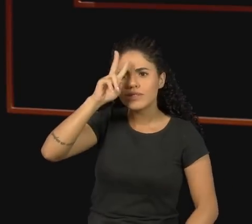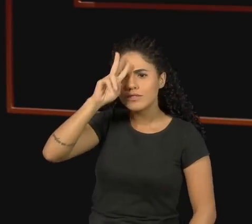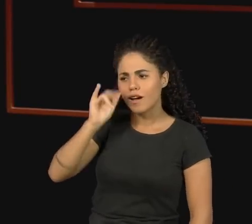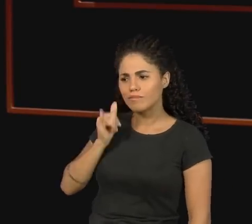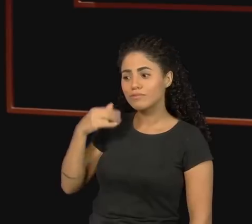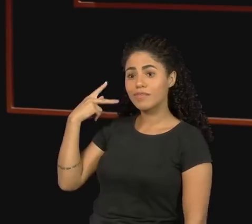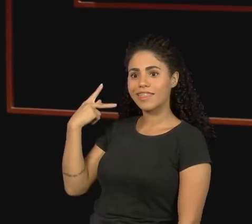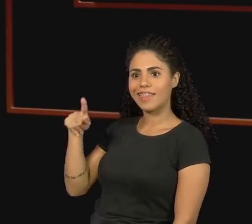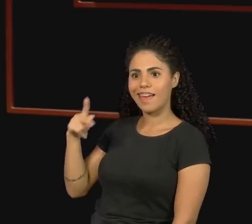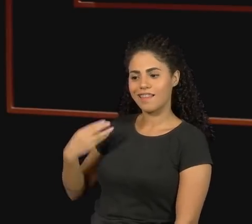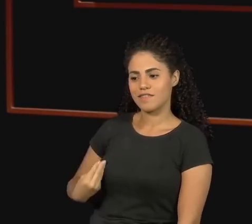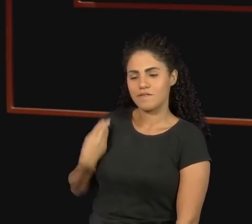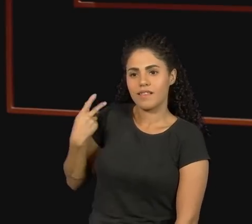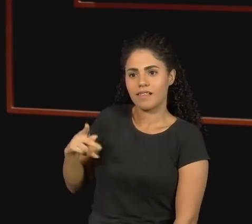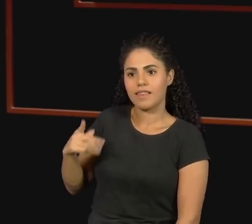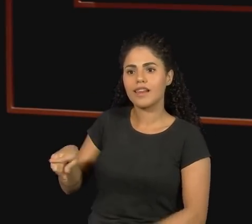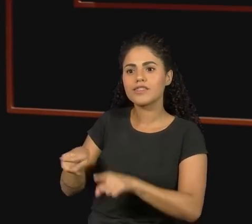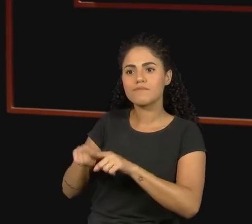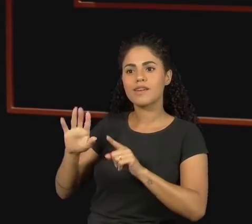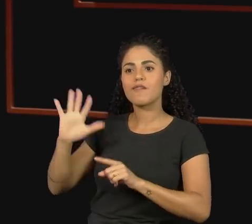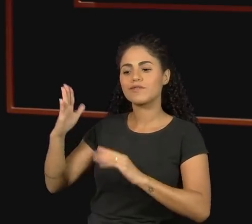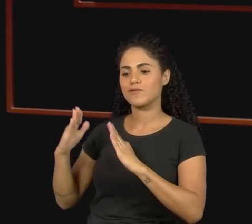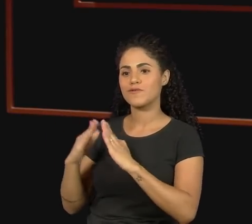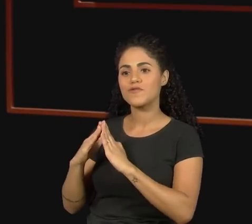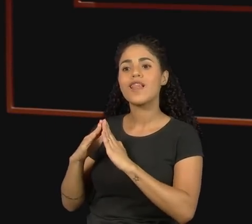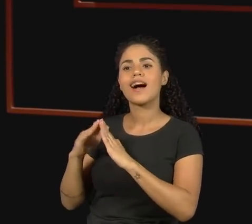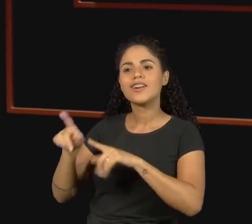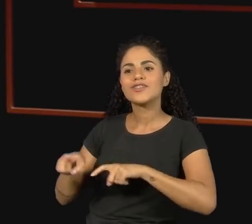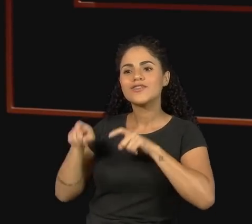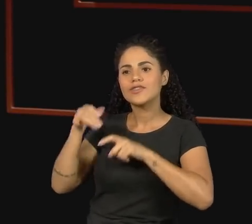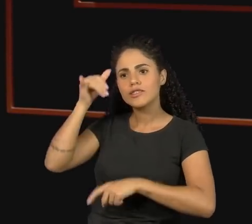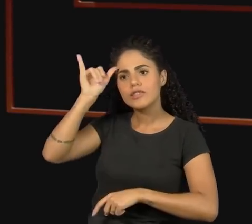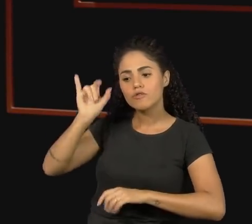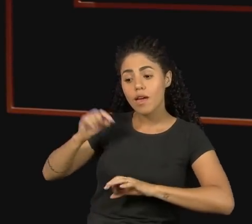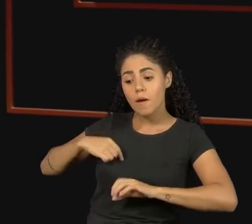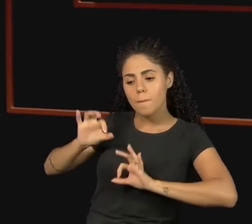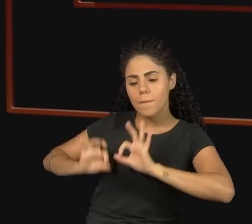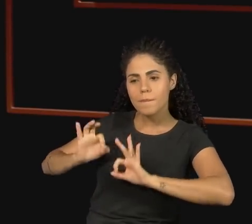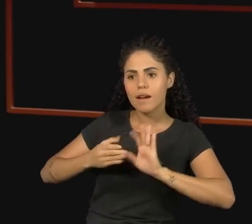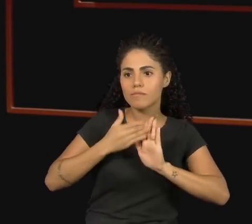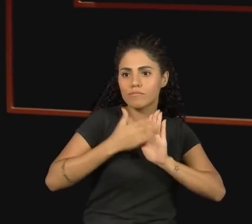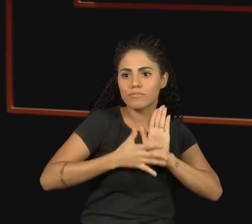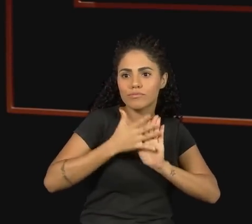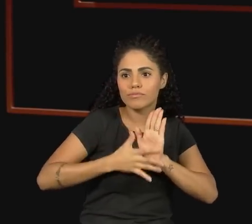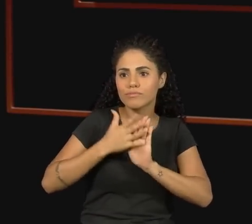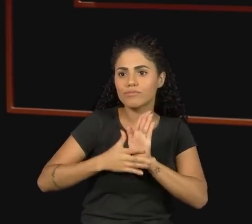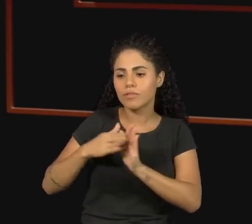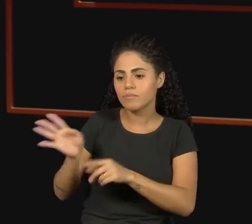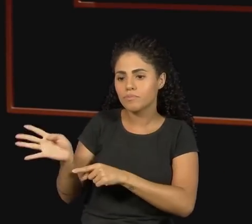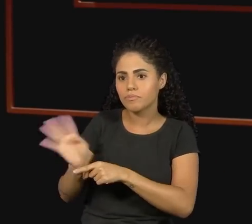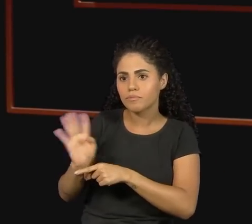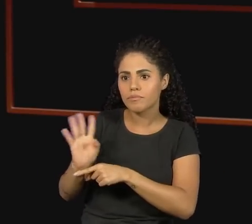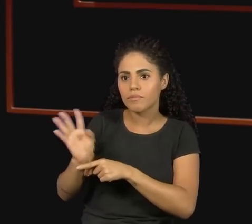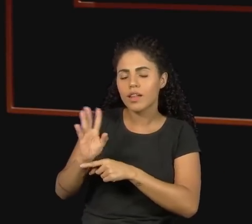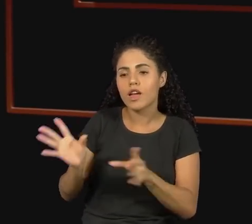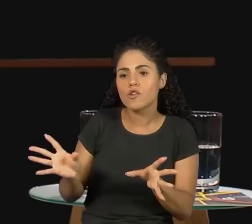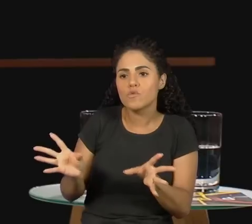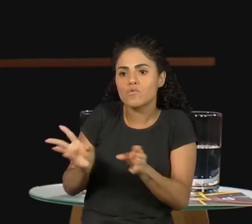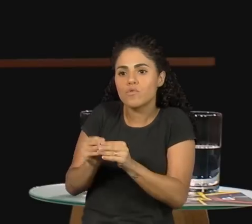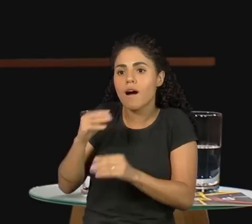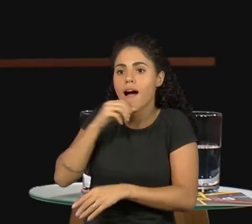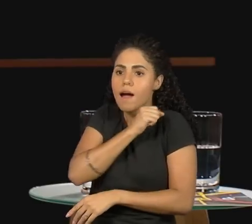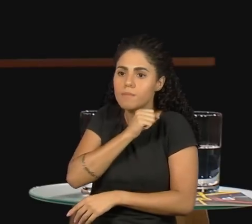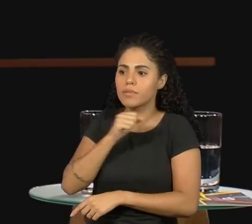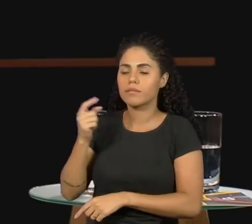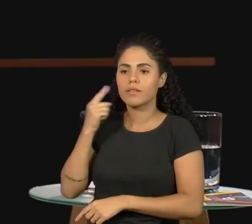Letícia, lá no próprio sítio, eu roteirizei um curta chamado Enquanto o Seu Lobo Não Vem, que